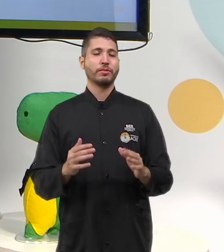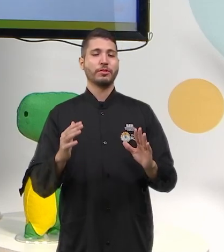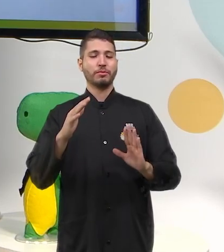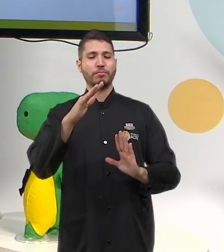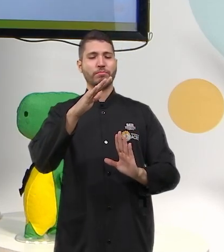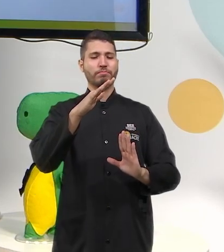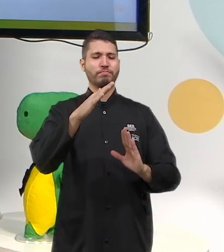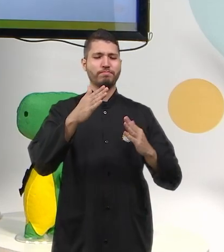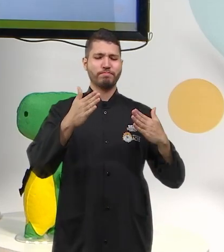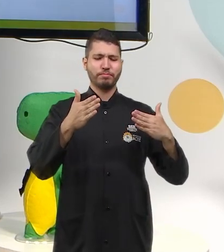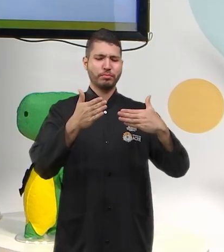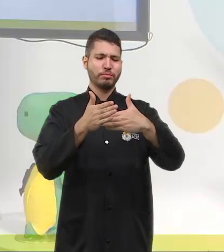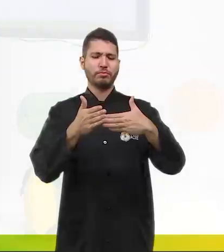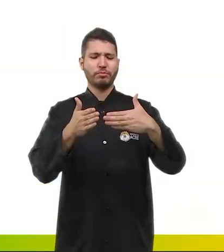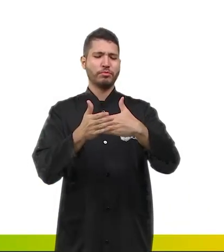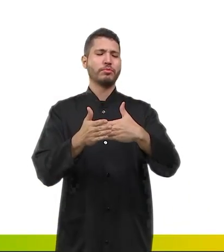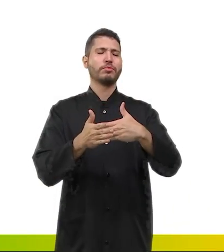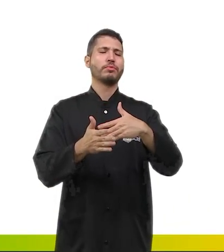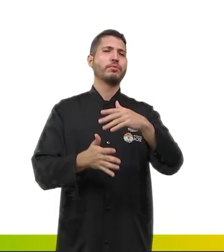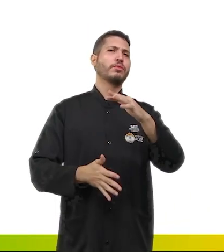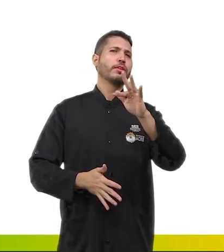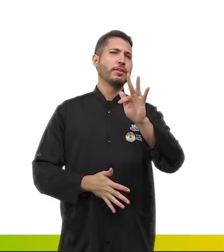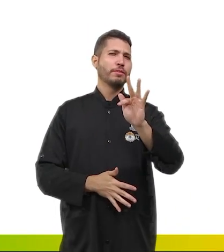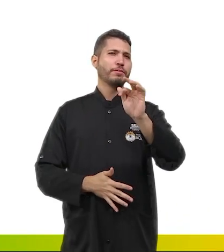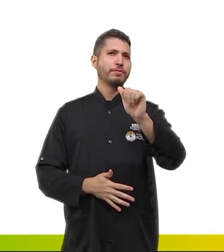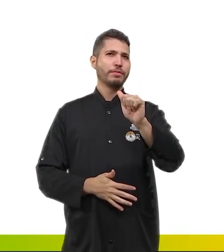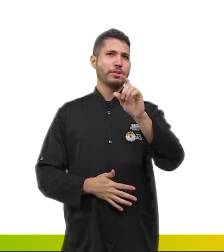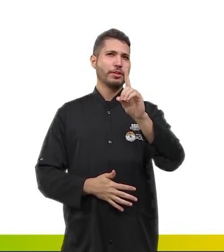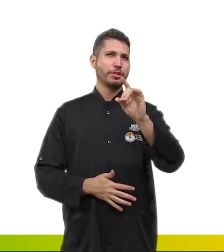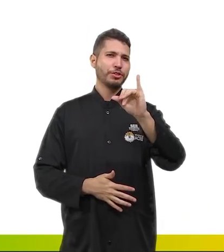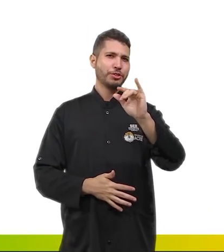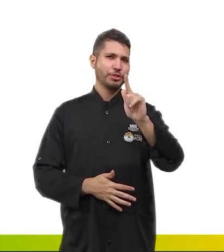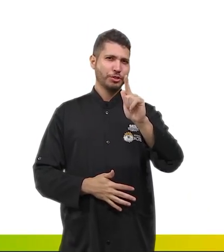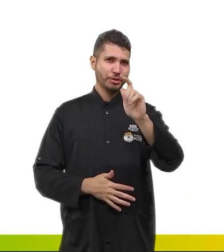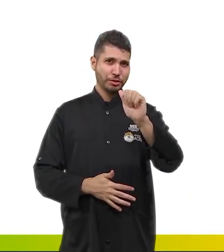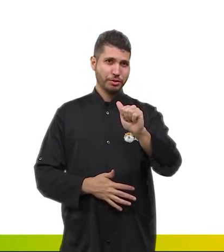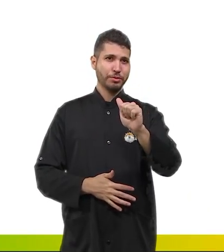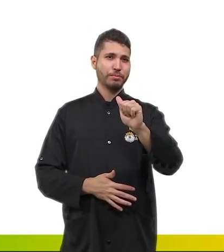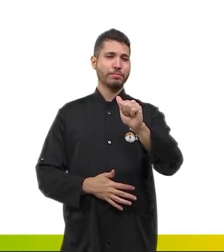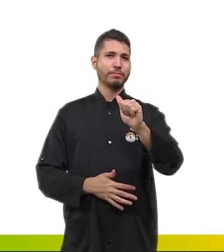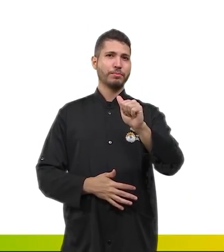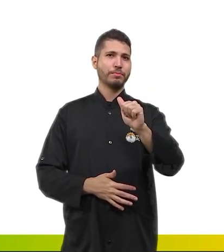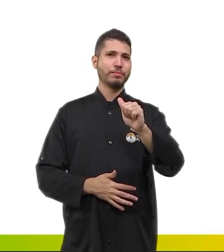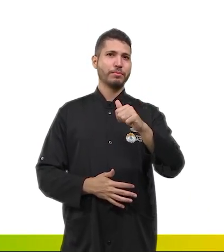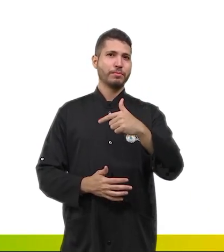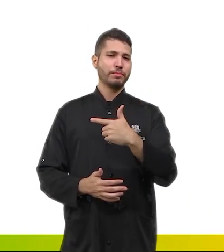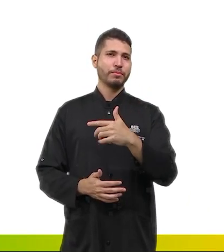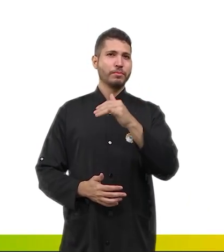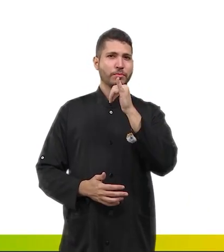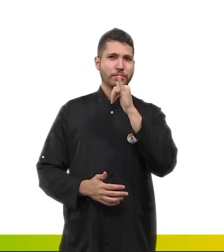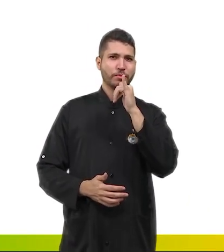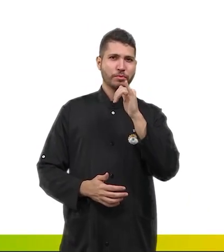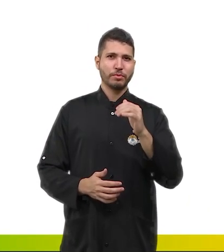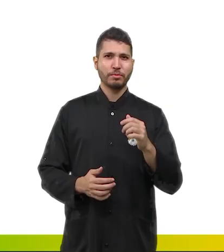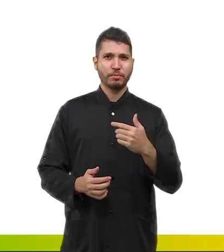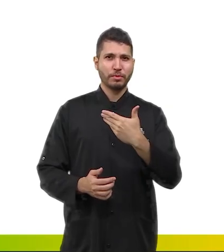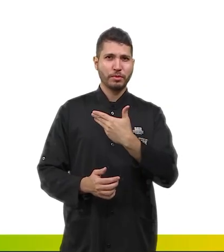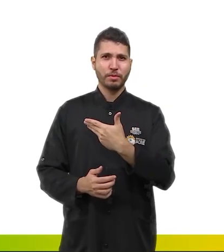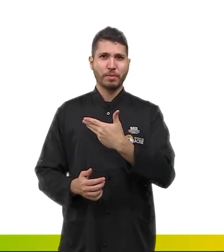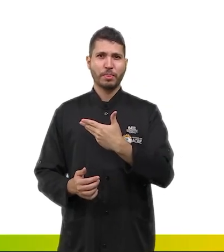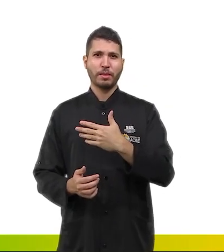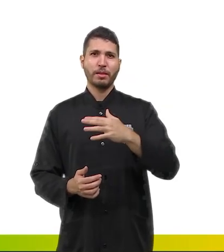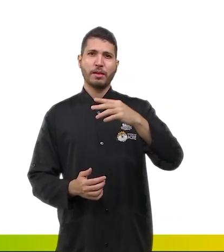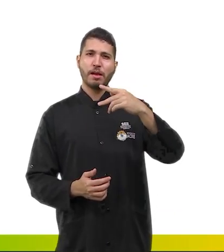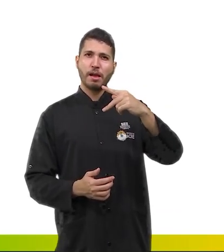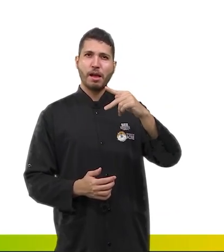está em imagem ali, ó, exemplo prático, é segurar na posição de prancha. Você precisa ter a força, você vai ter ali a